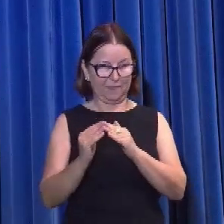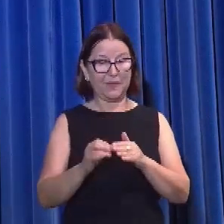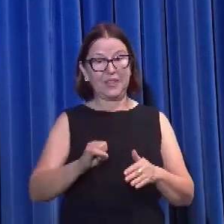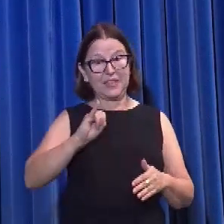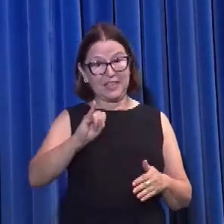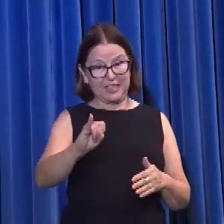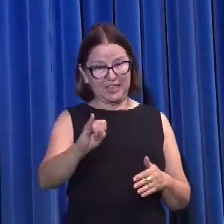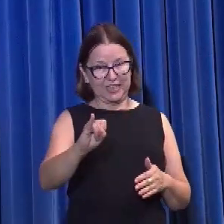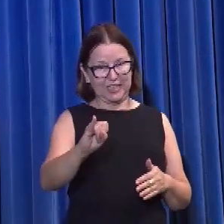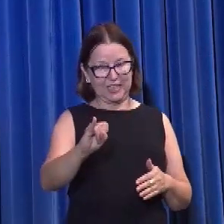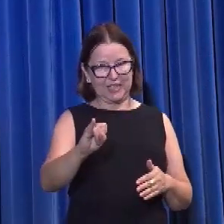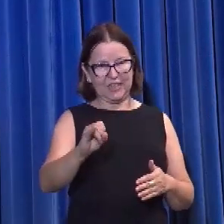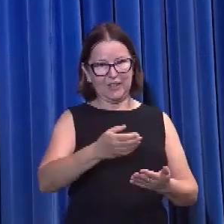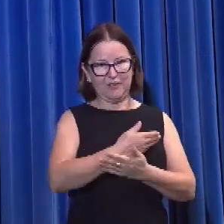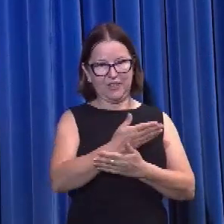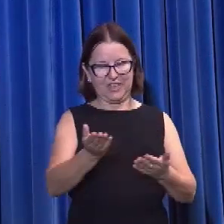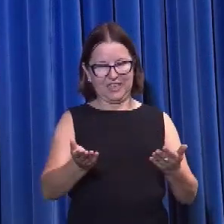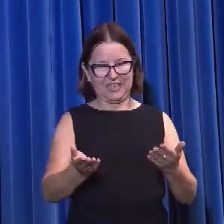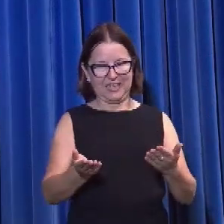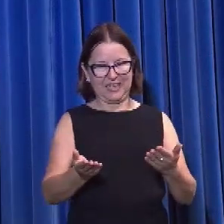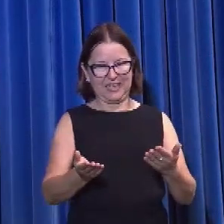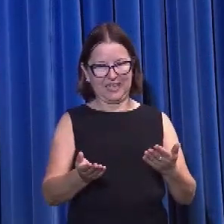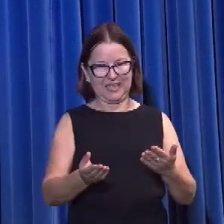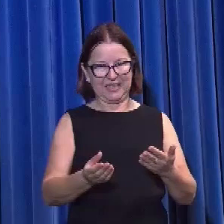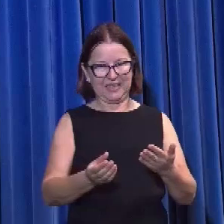vocês habitarem em mim,